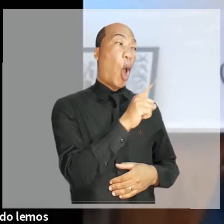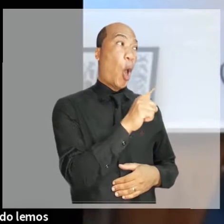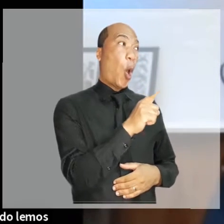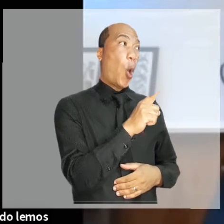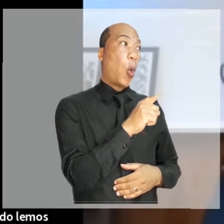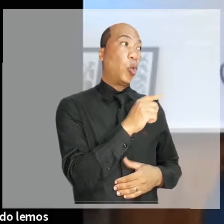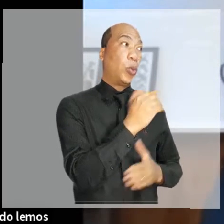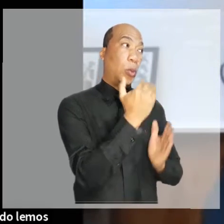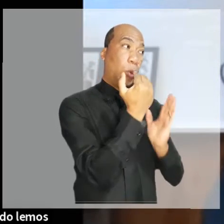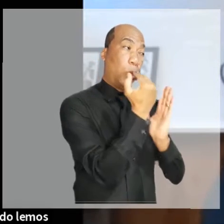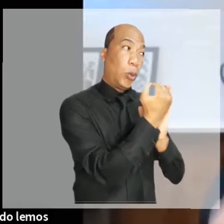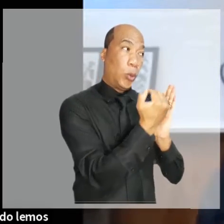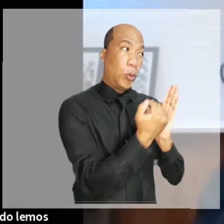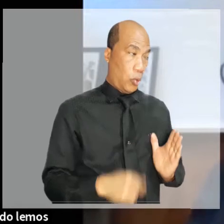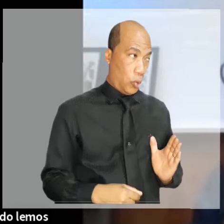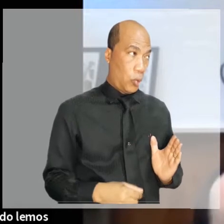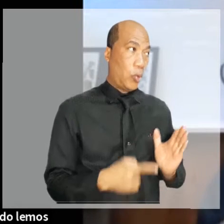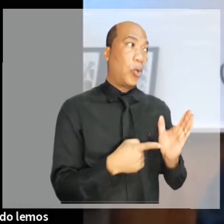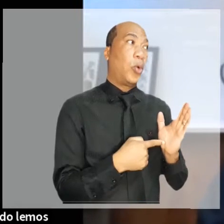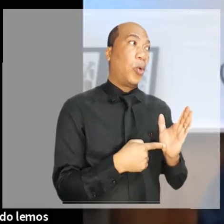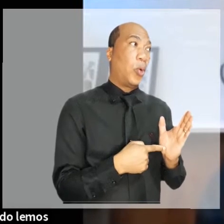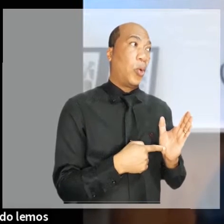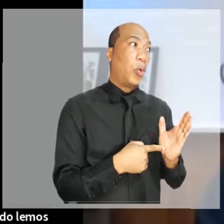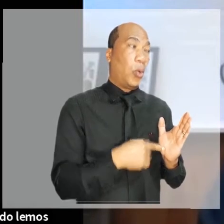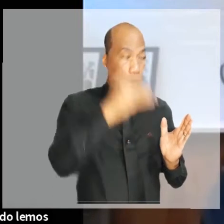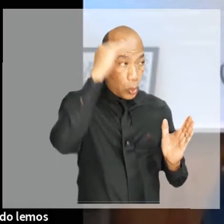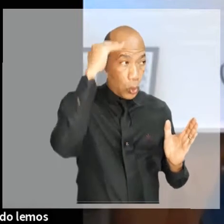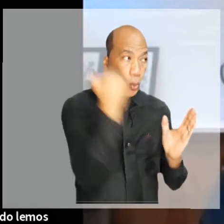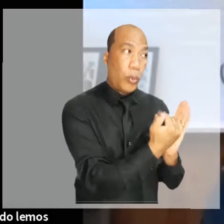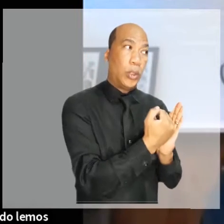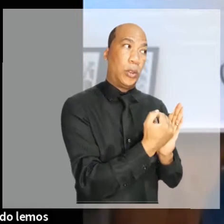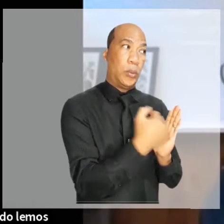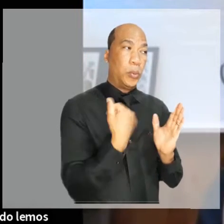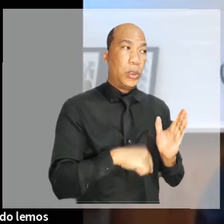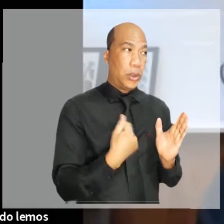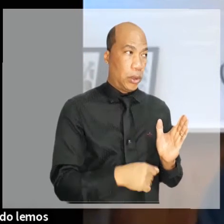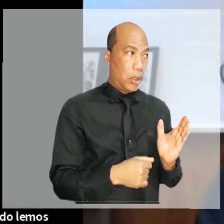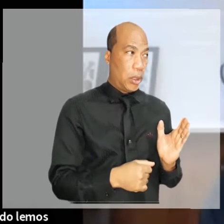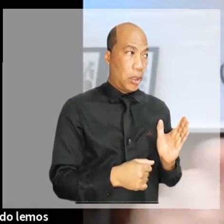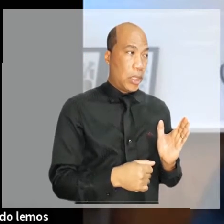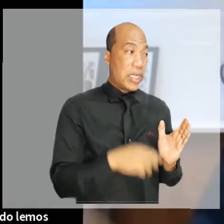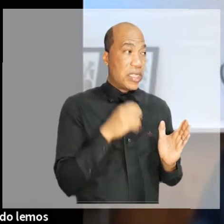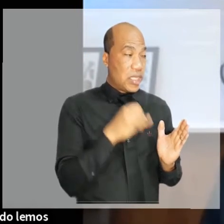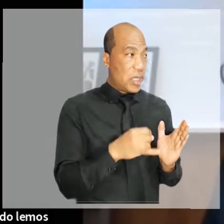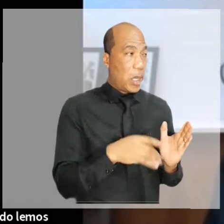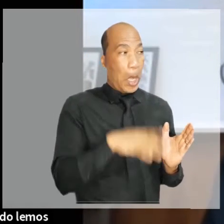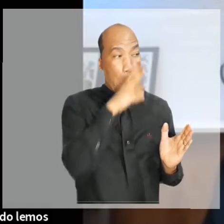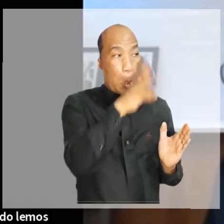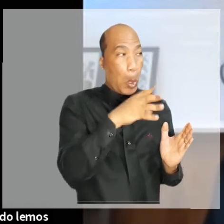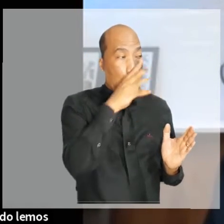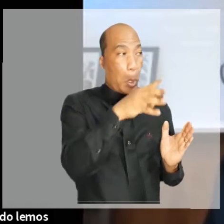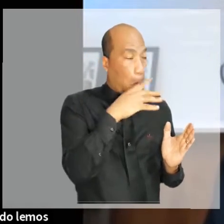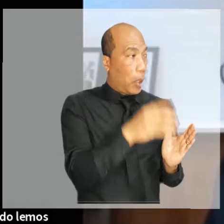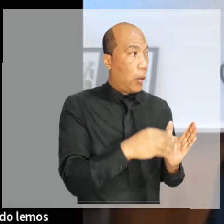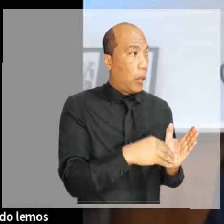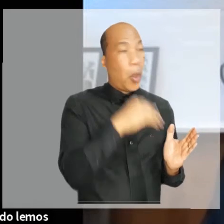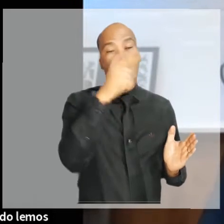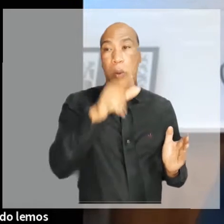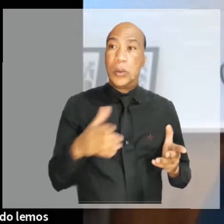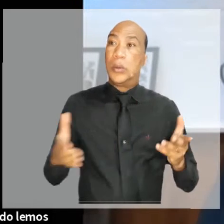planejamento, pelo menos um sucesso a gente garante, que é o sucesso de ter seguido o